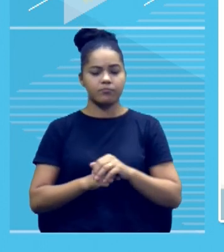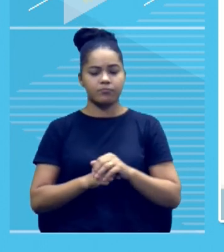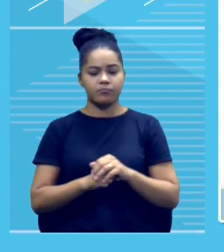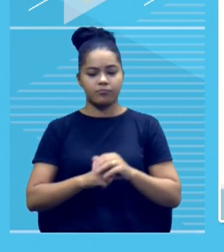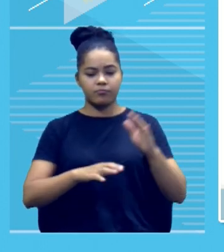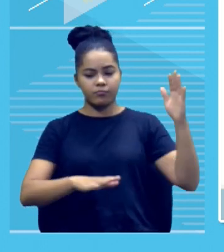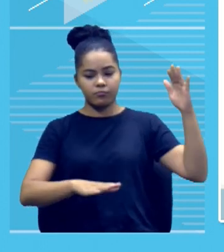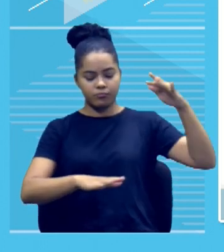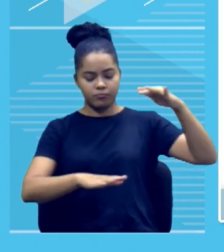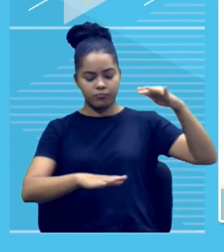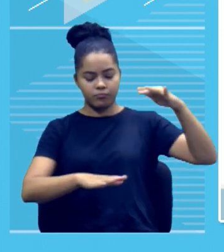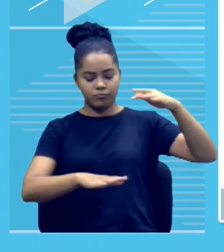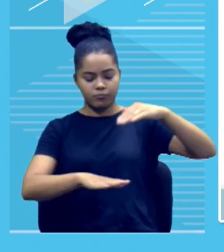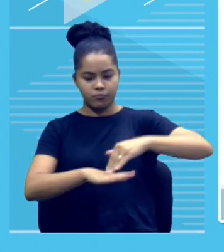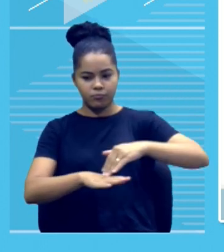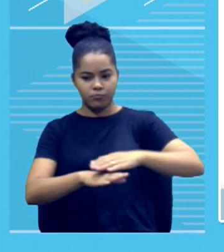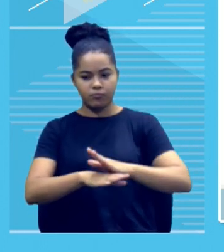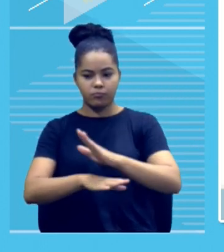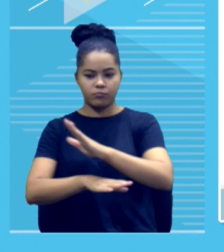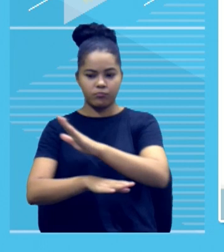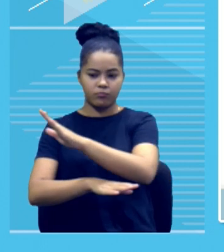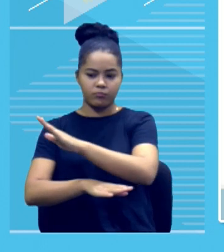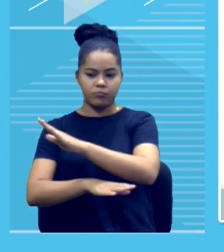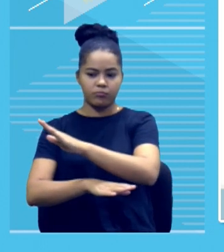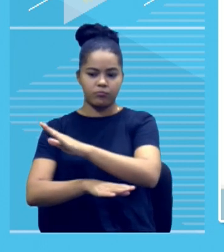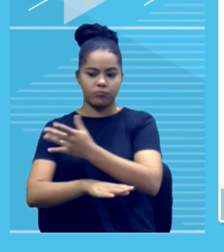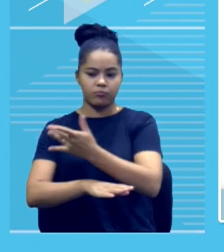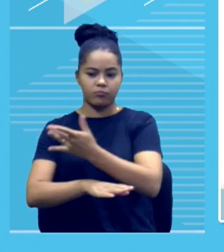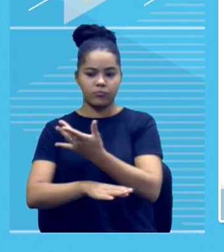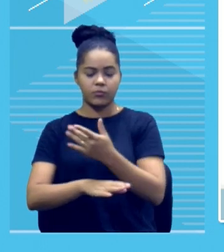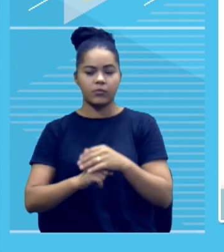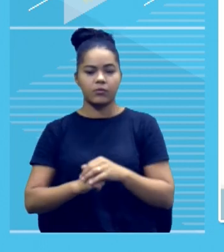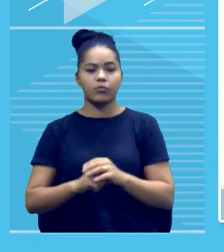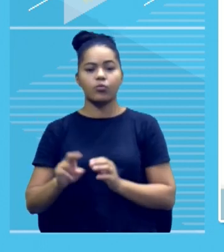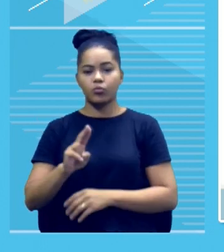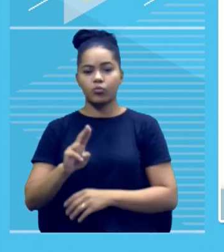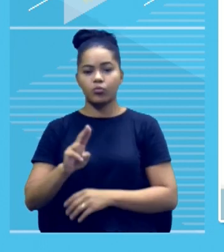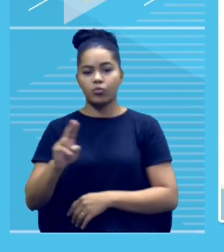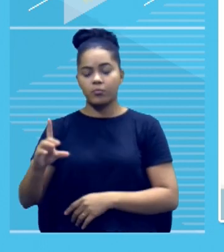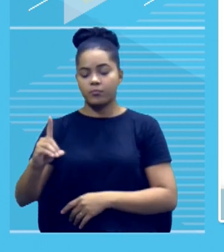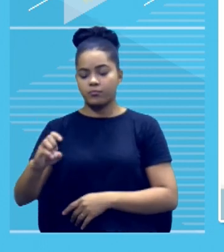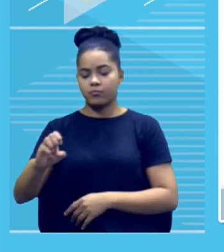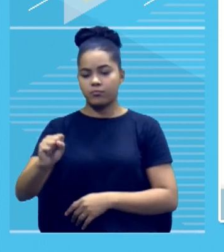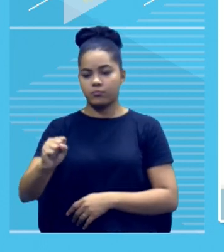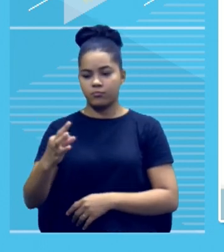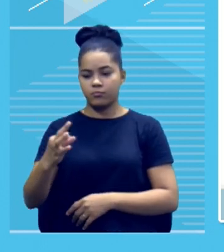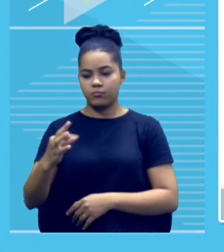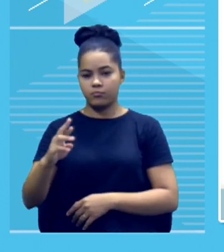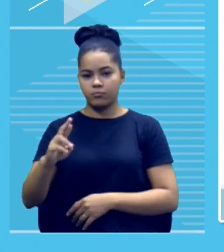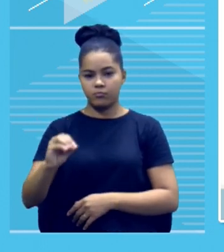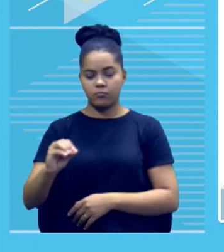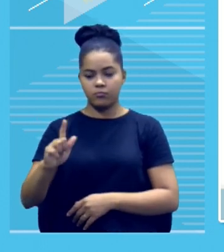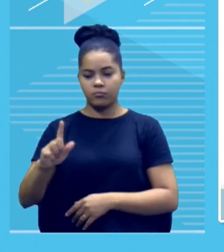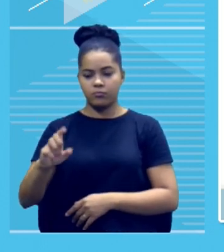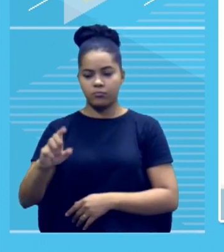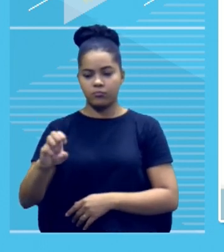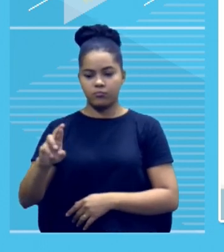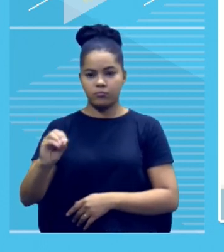direita ou no sentido horário, é chamado de destrógero ou desvio